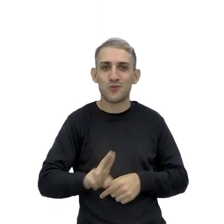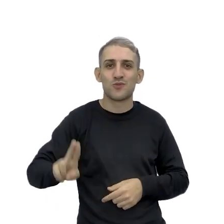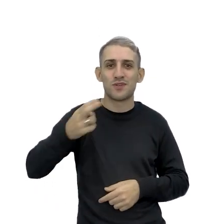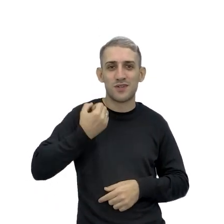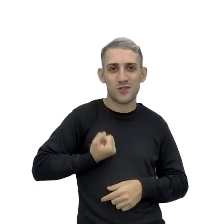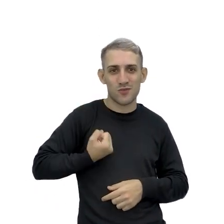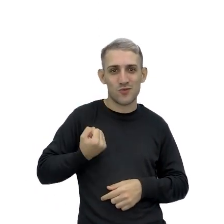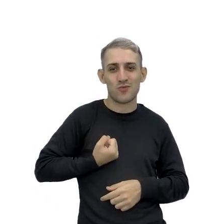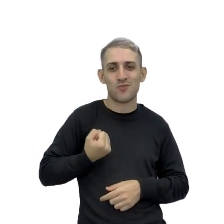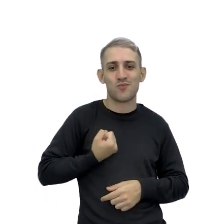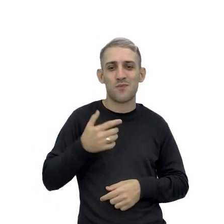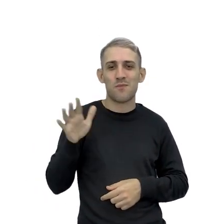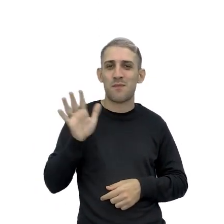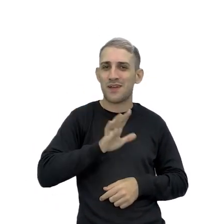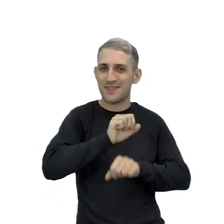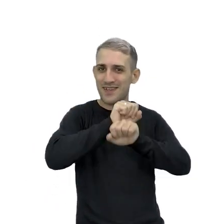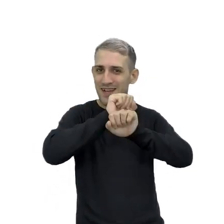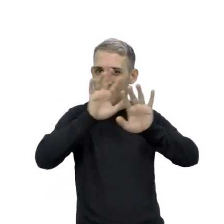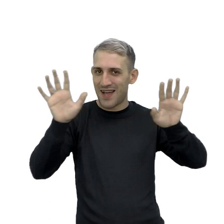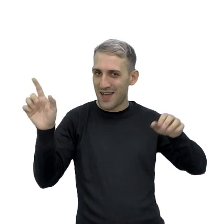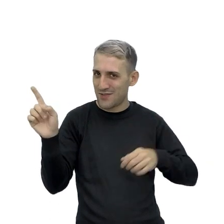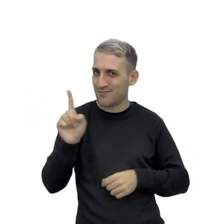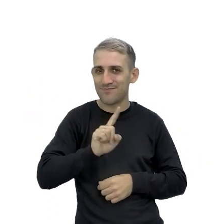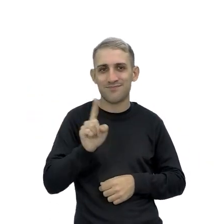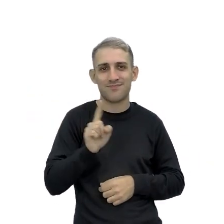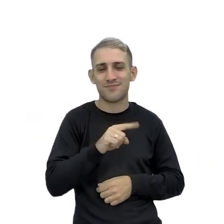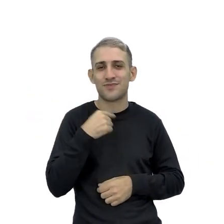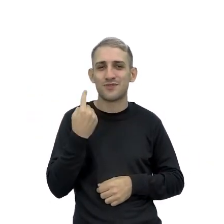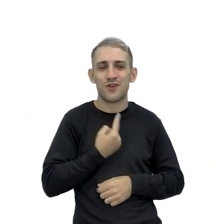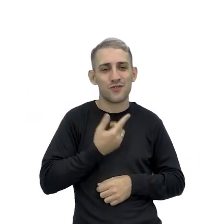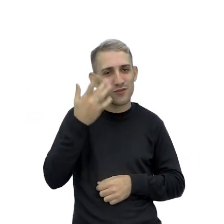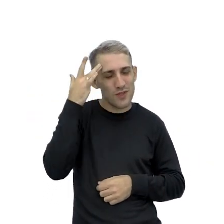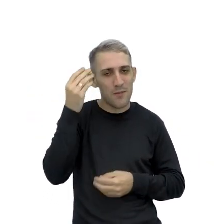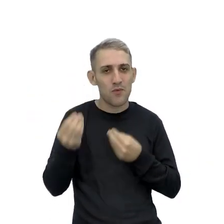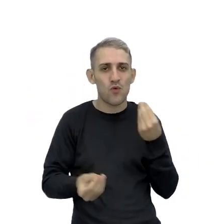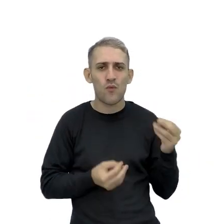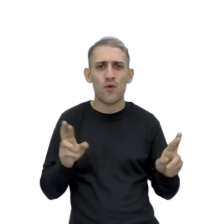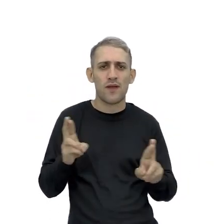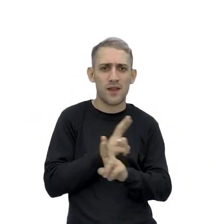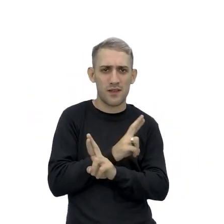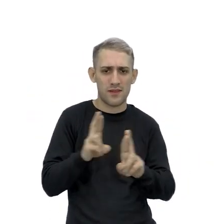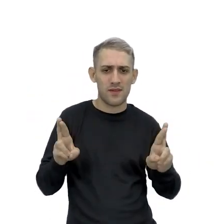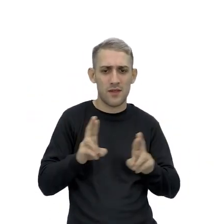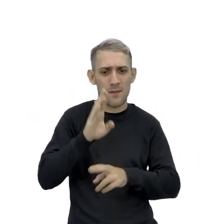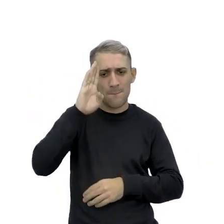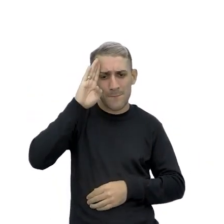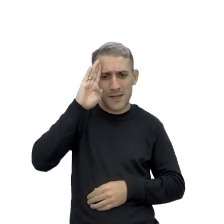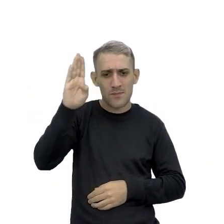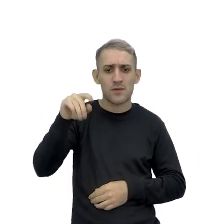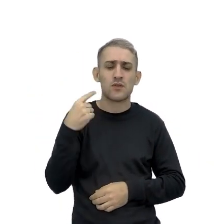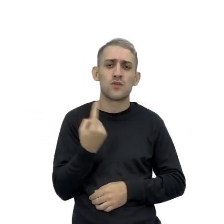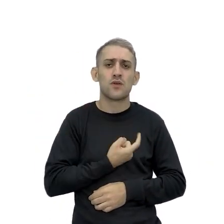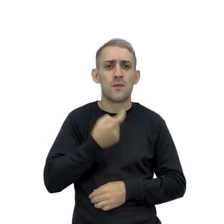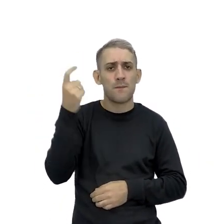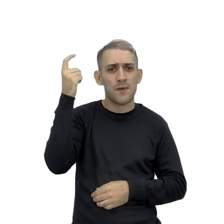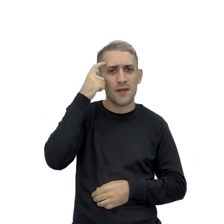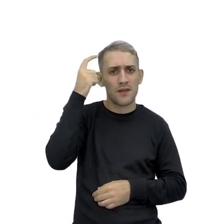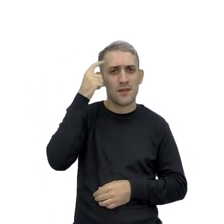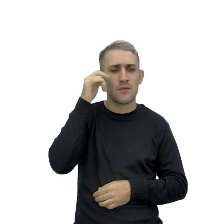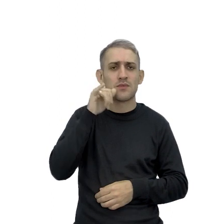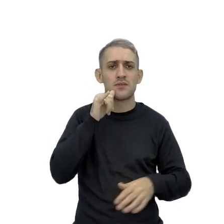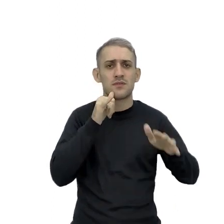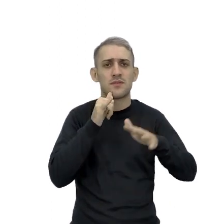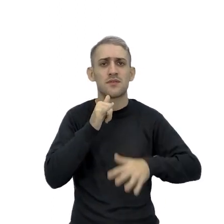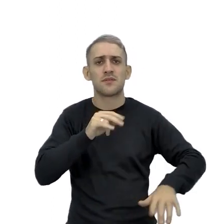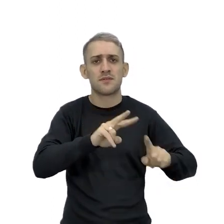não ficam explícito para os alunos como se dão essas relações. Principalmente, nós podemos pensar da